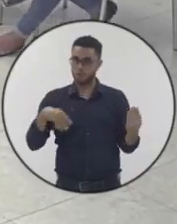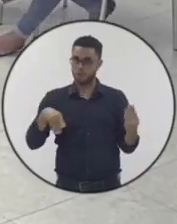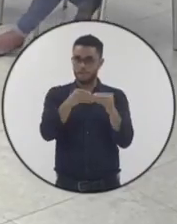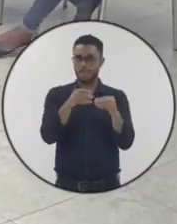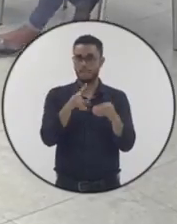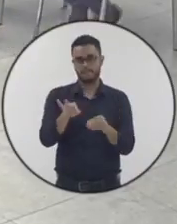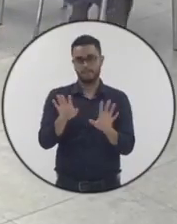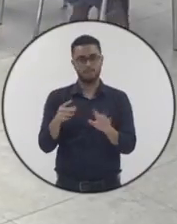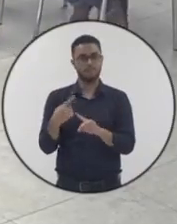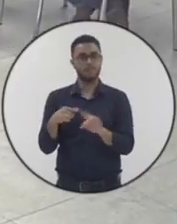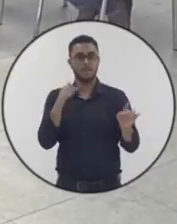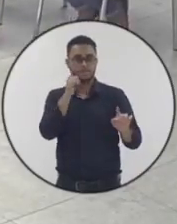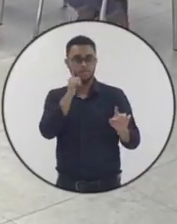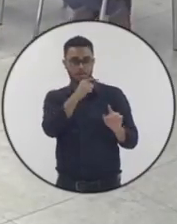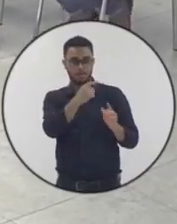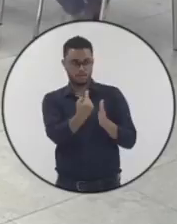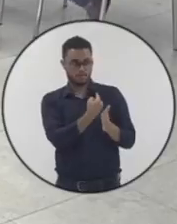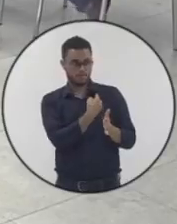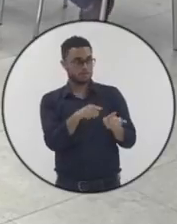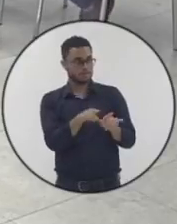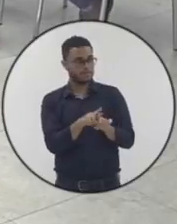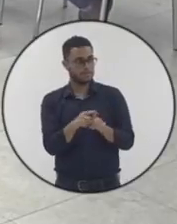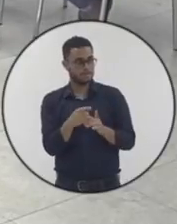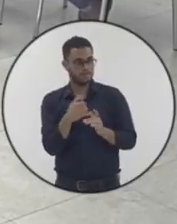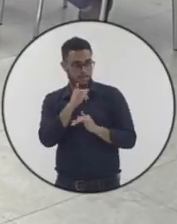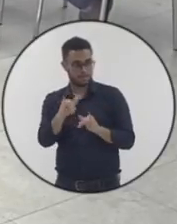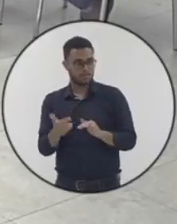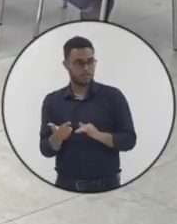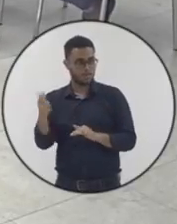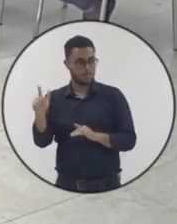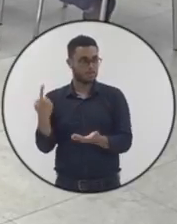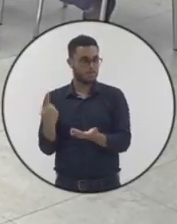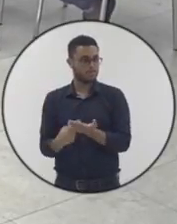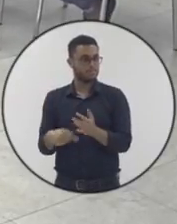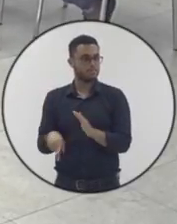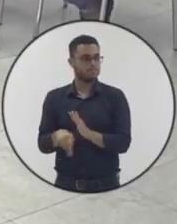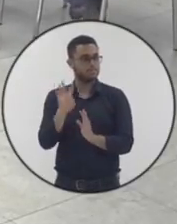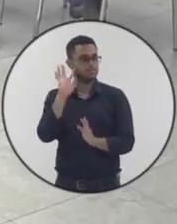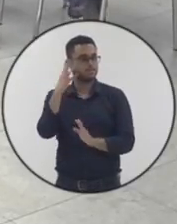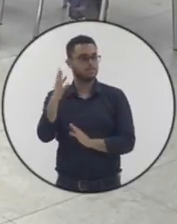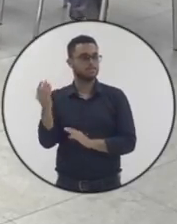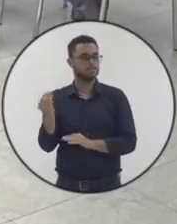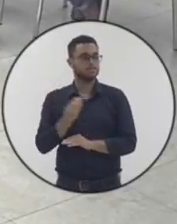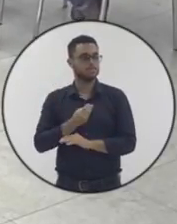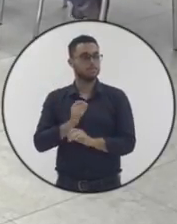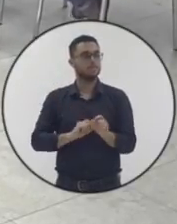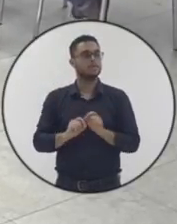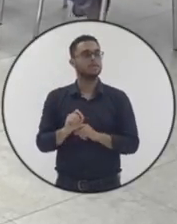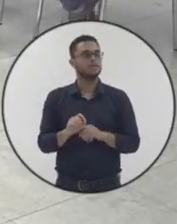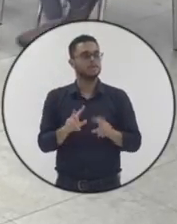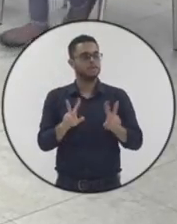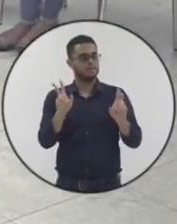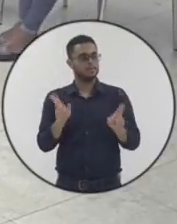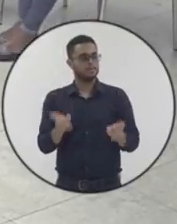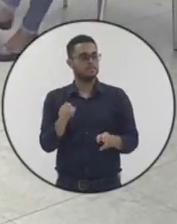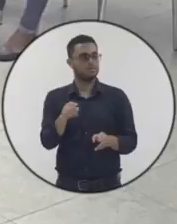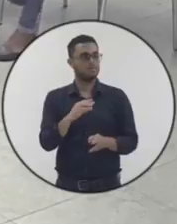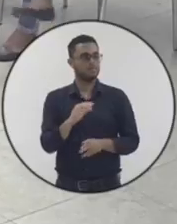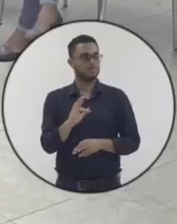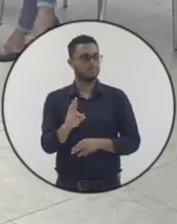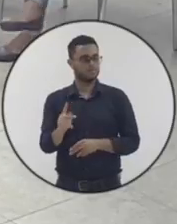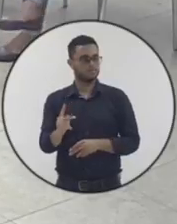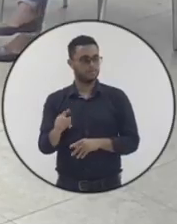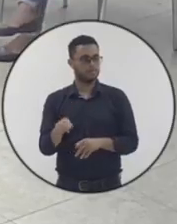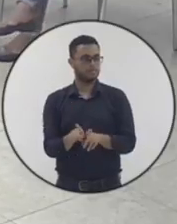pergunta, ela dispara para a gente um outro compromisso que a resolução demanda para nós, enquanto Conselho CFP e